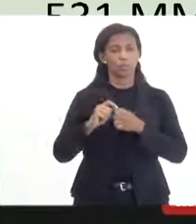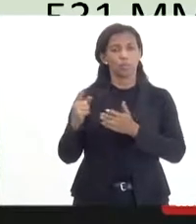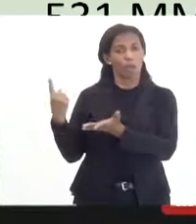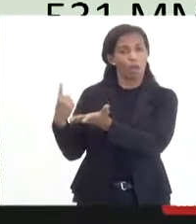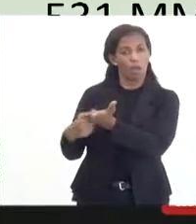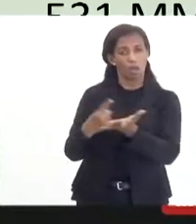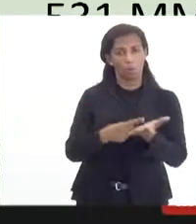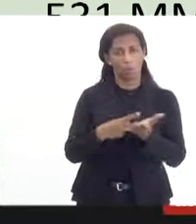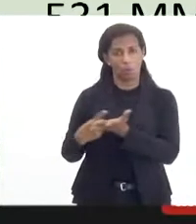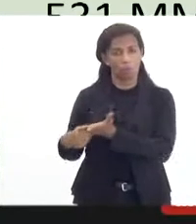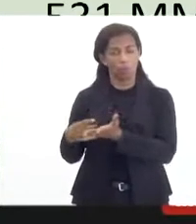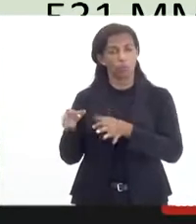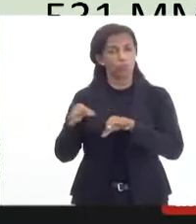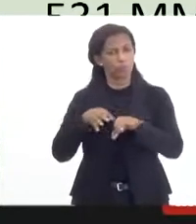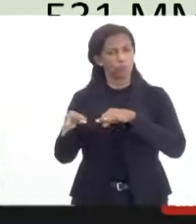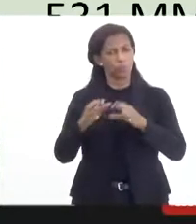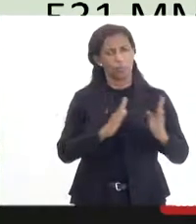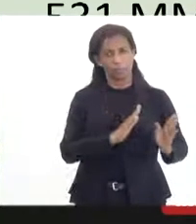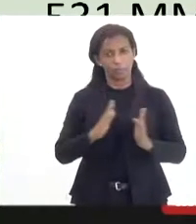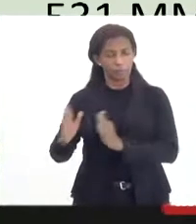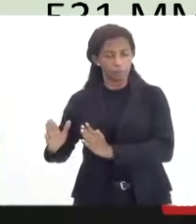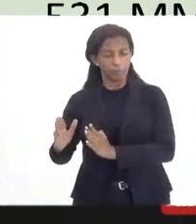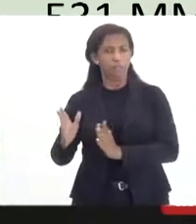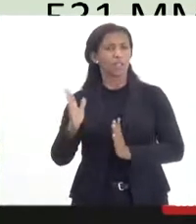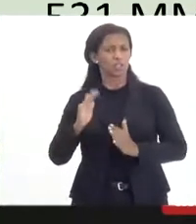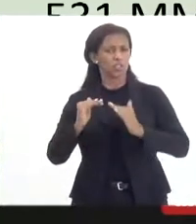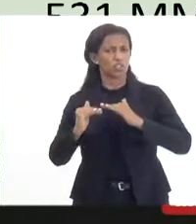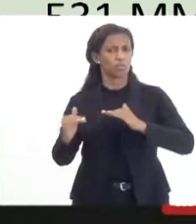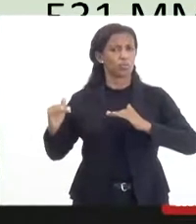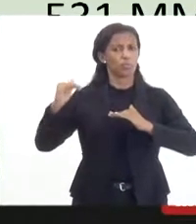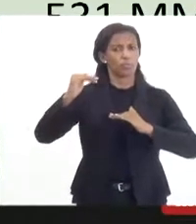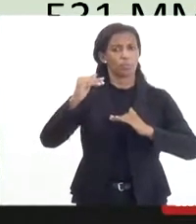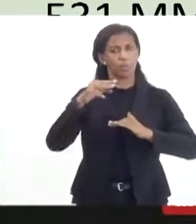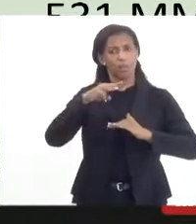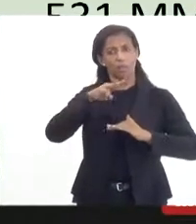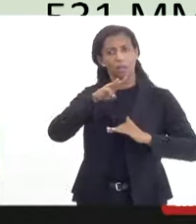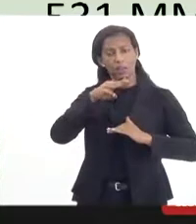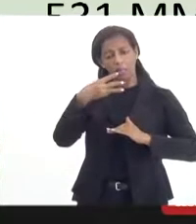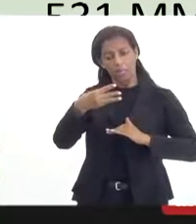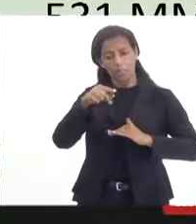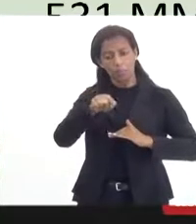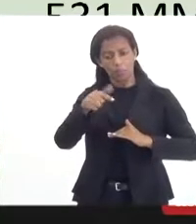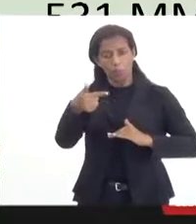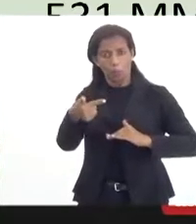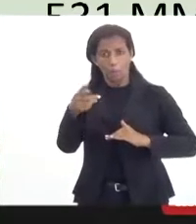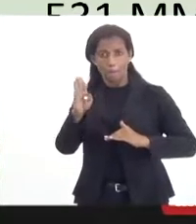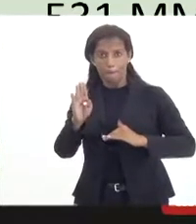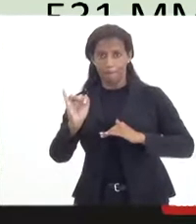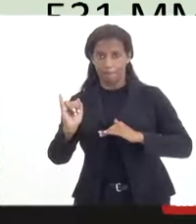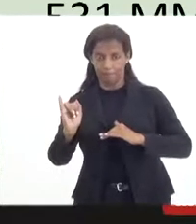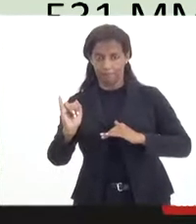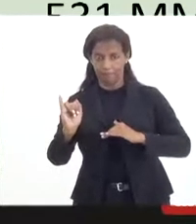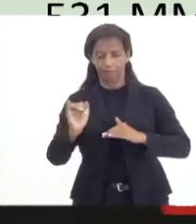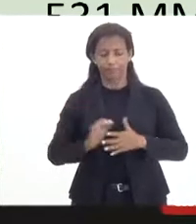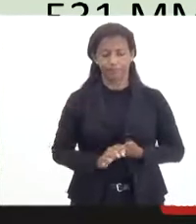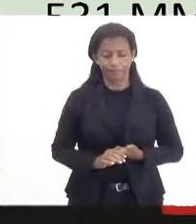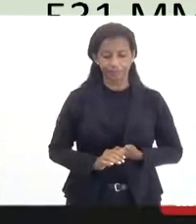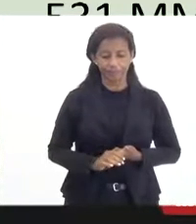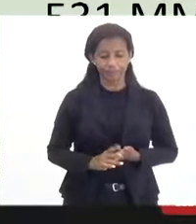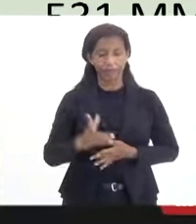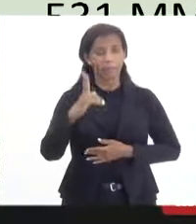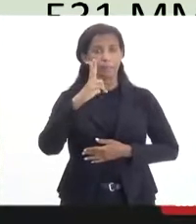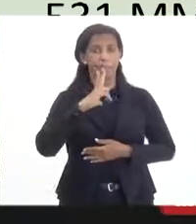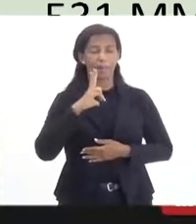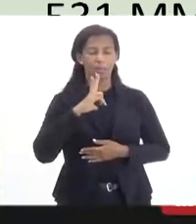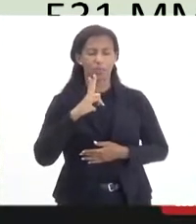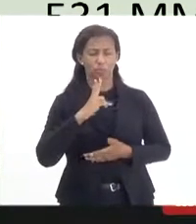acordos de forma recorrente, tá? Que já superam os 3,2 bi. Particularmente, eu quero aqui chamar a atenção ao